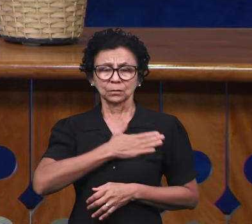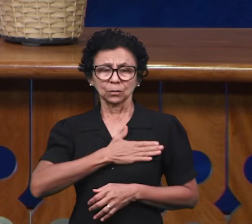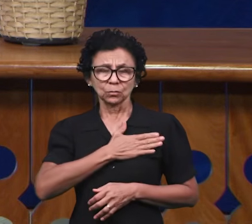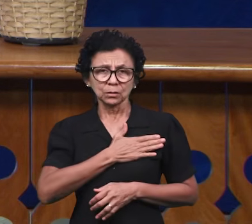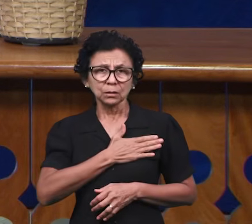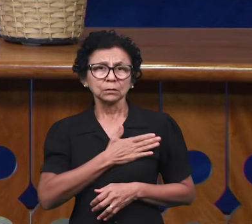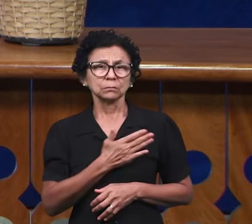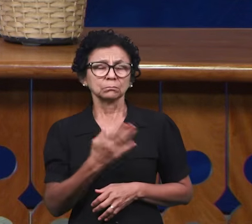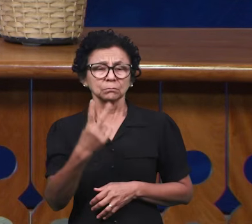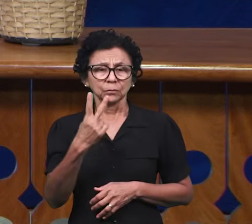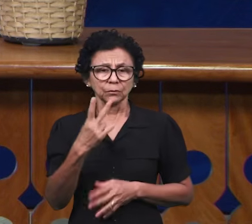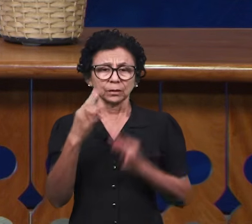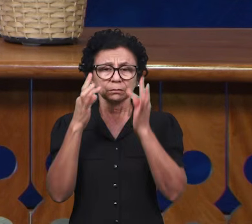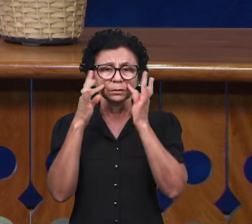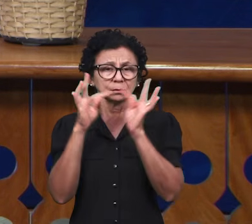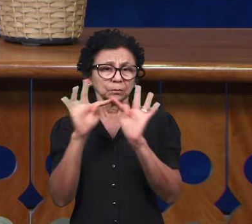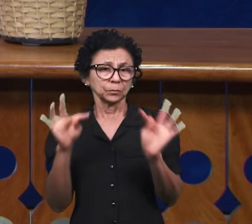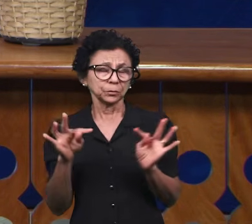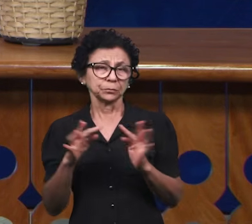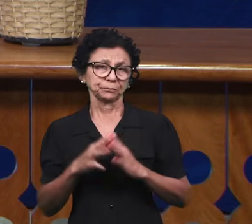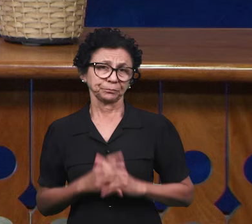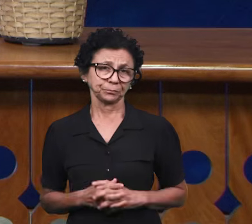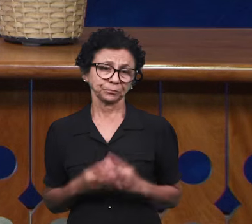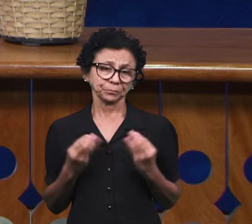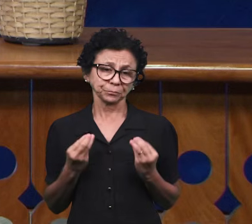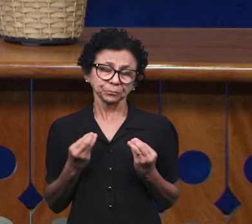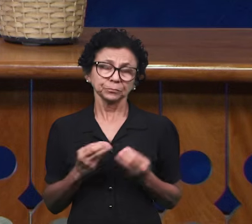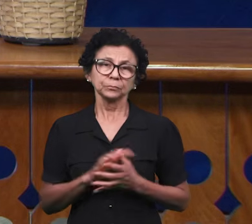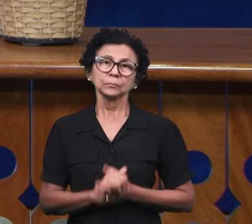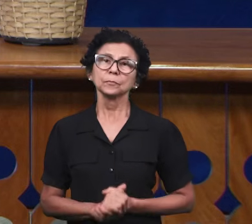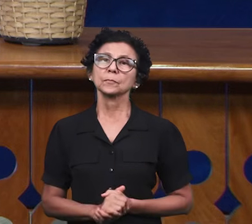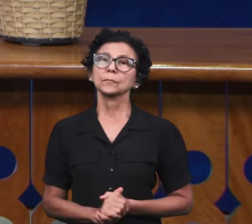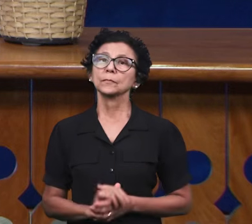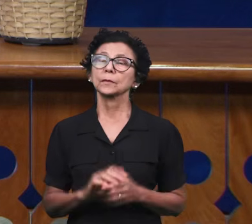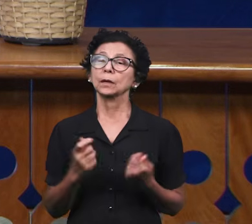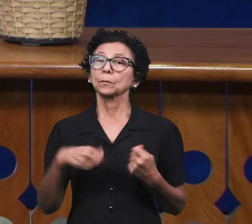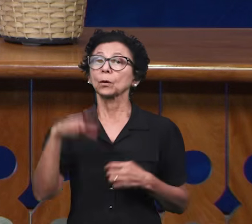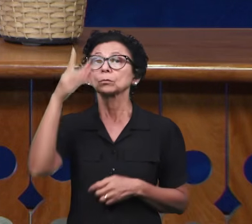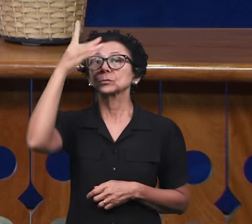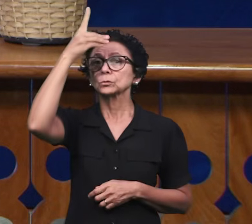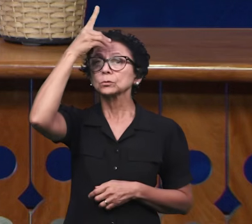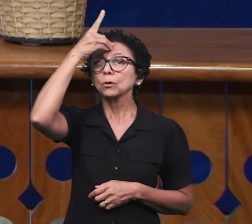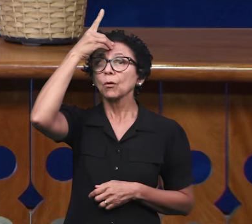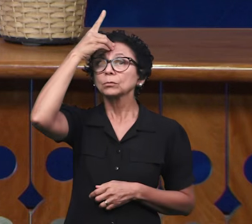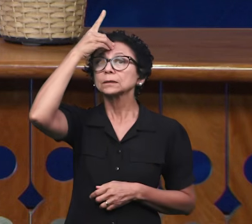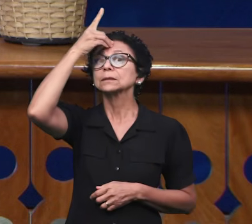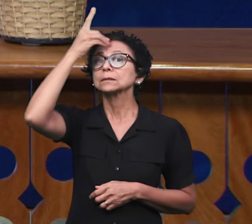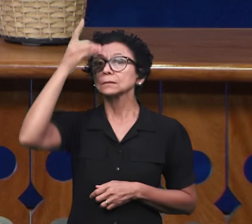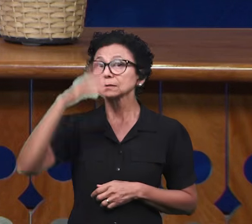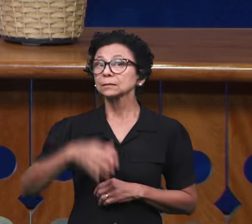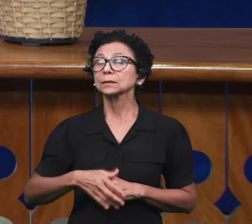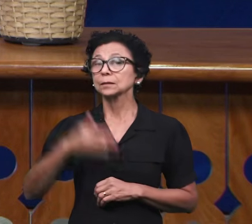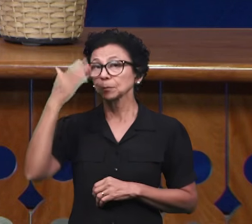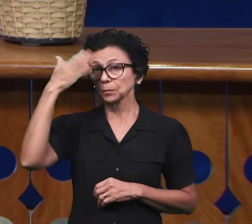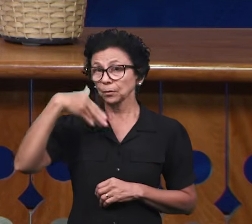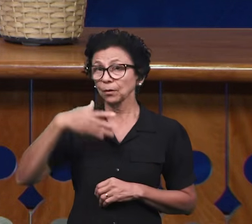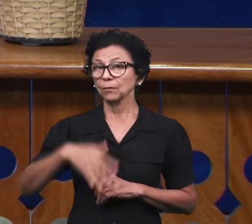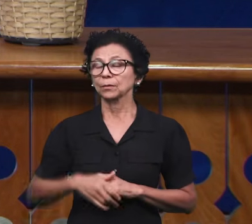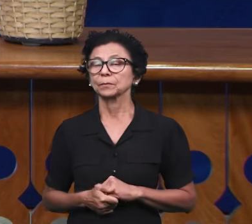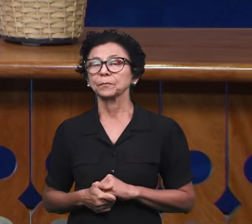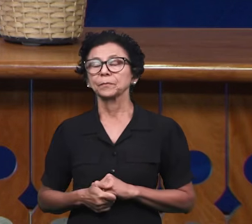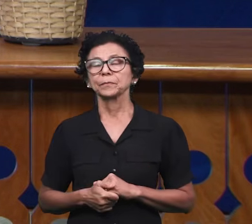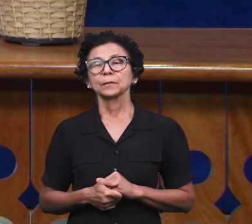necessário viver revelação, é necessário buscar os dons espirituais. Então, a gente vê essa passagem em Atos